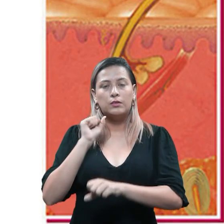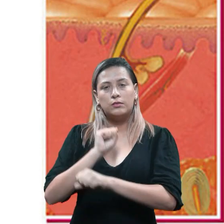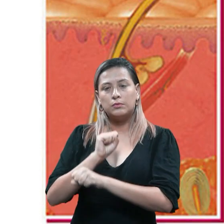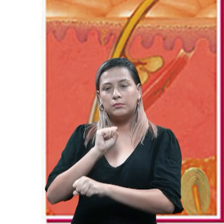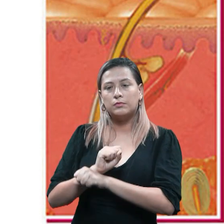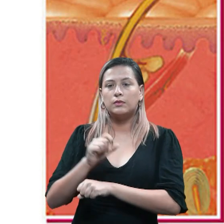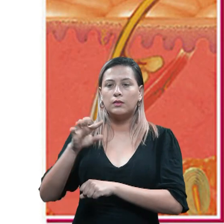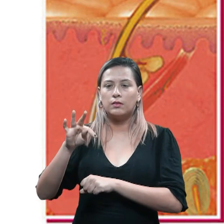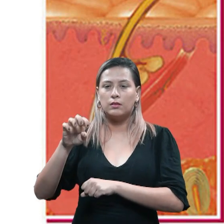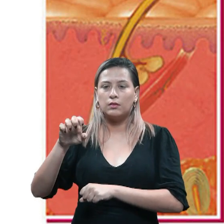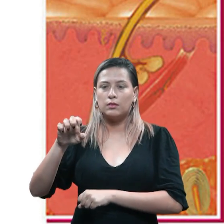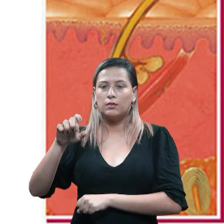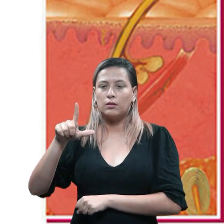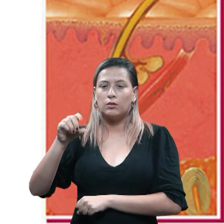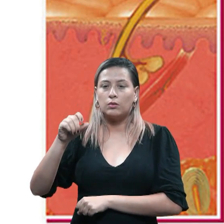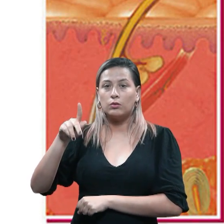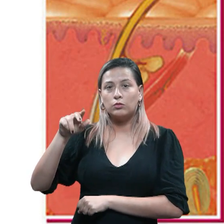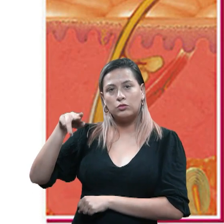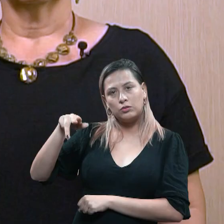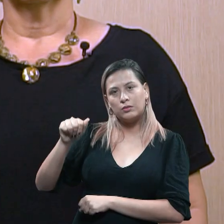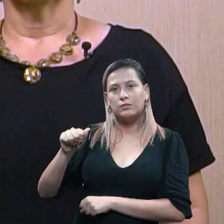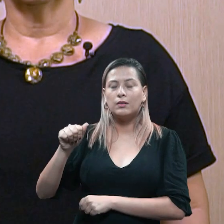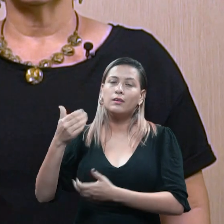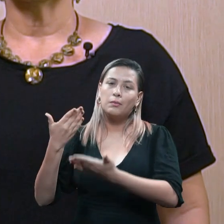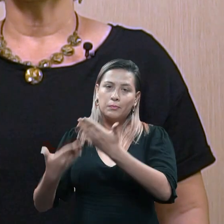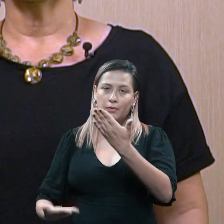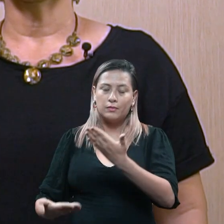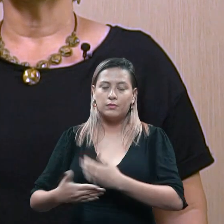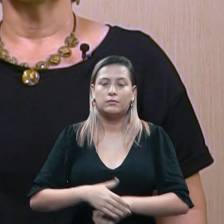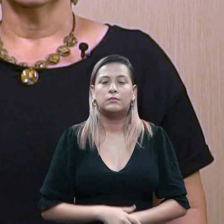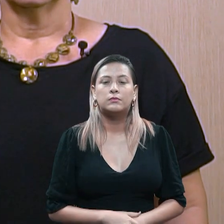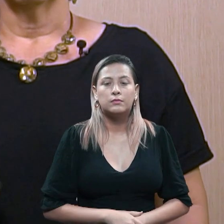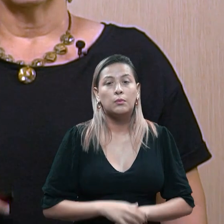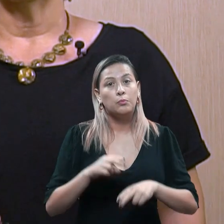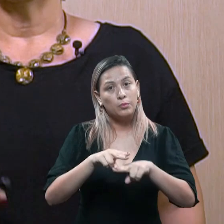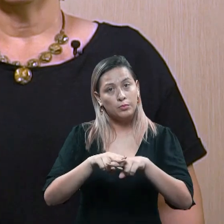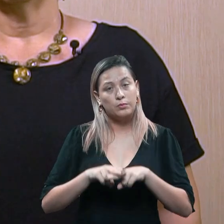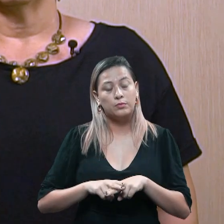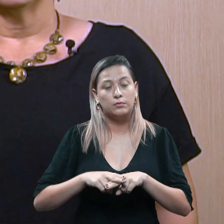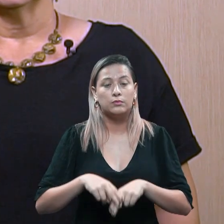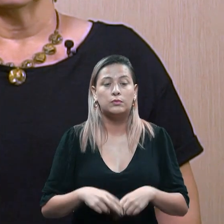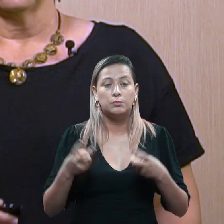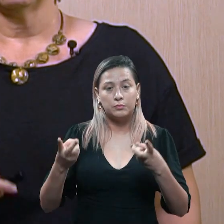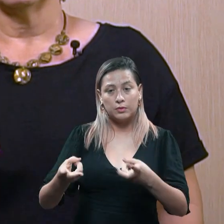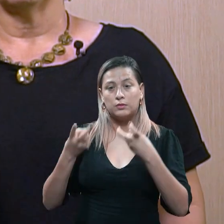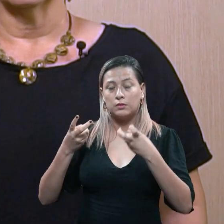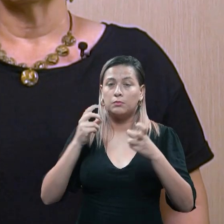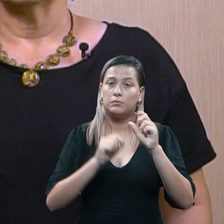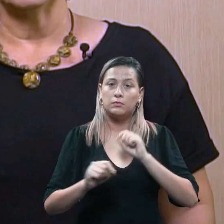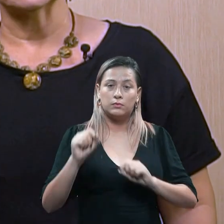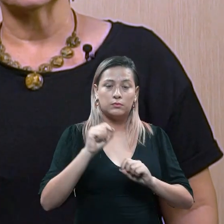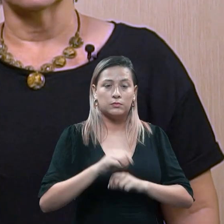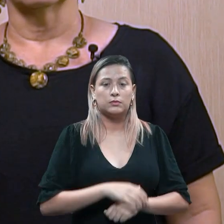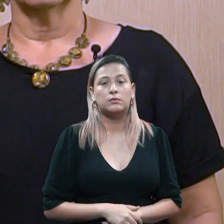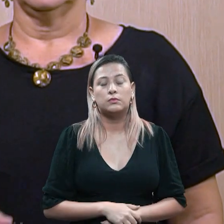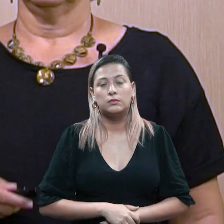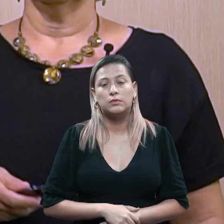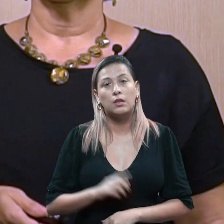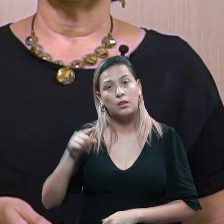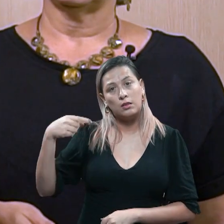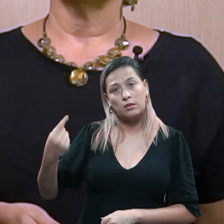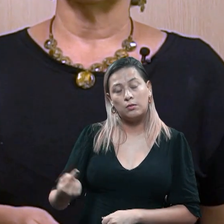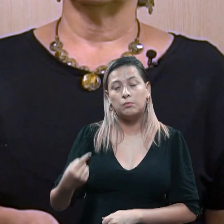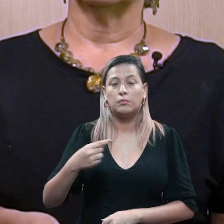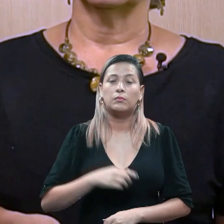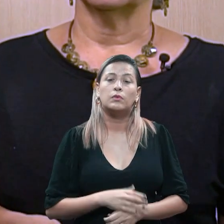e telógena é a fase de queda. Por esse motivo, pode-se perceber que logo após a depilação, em